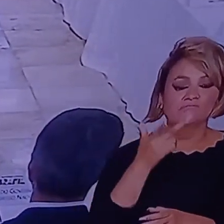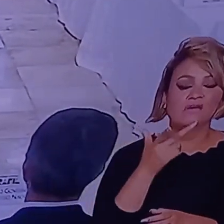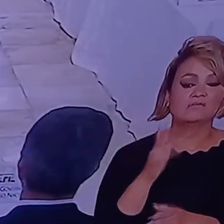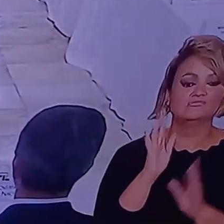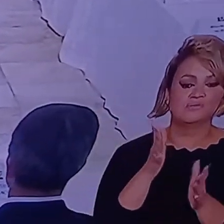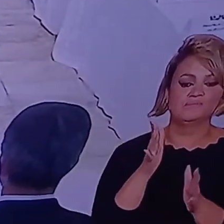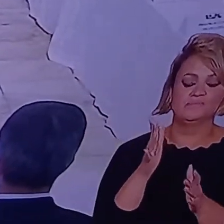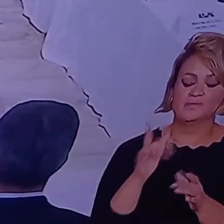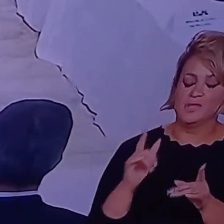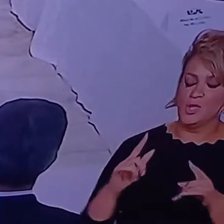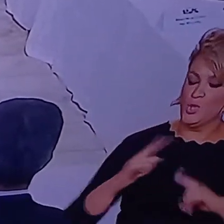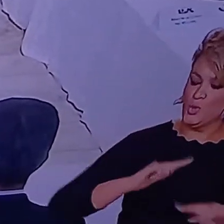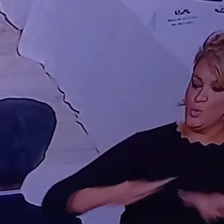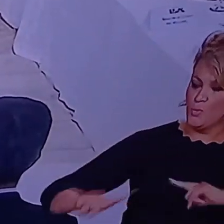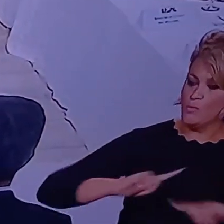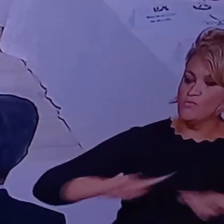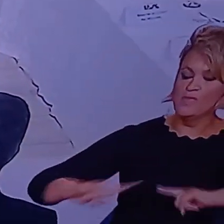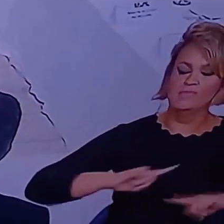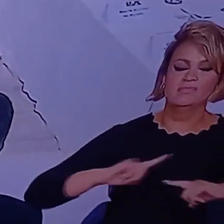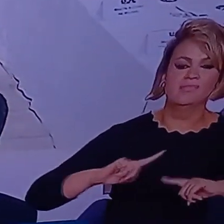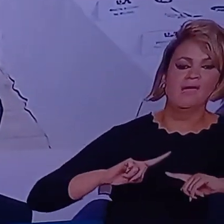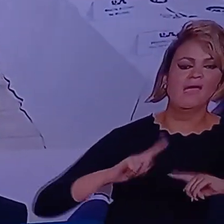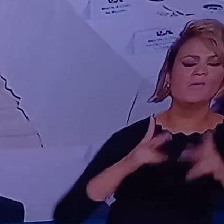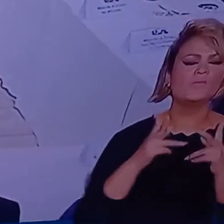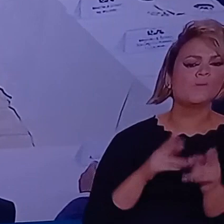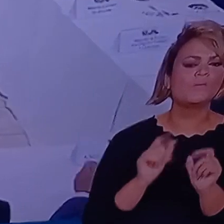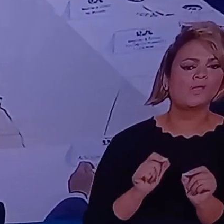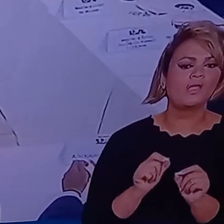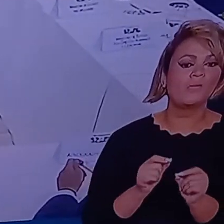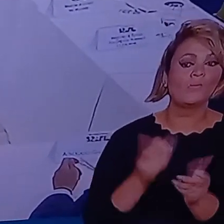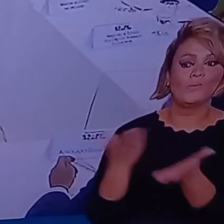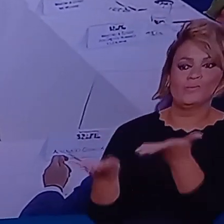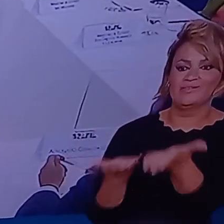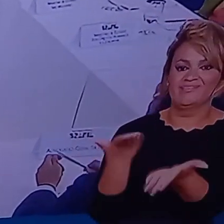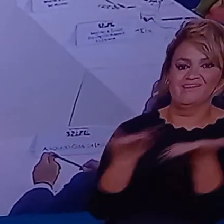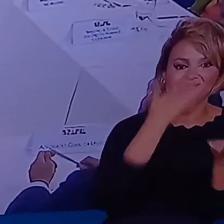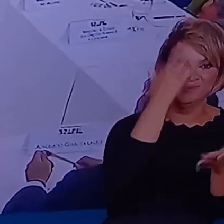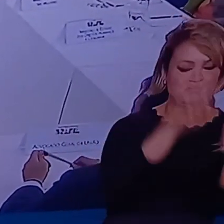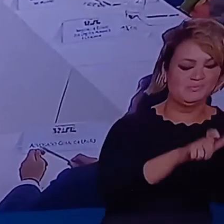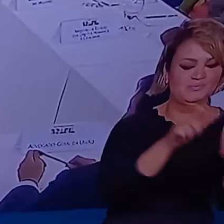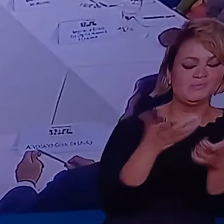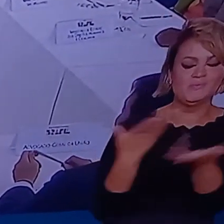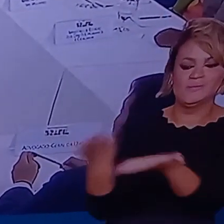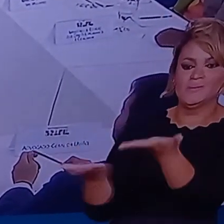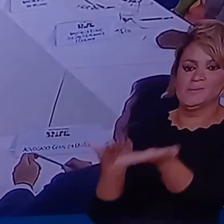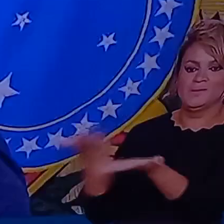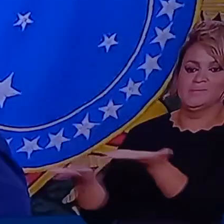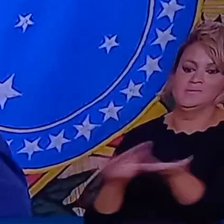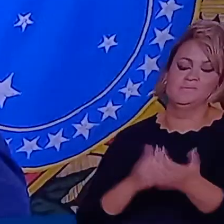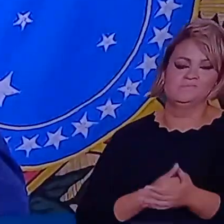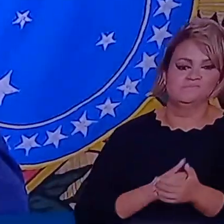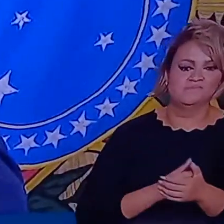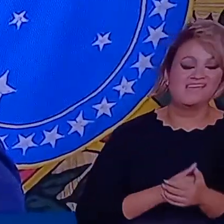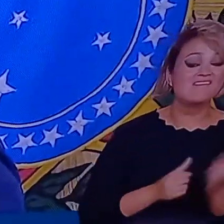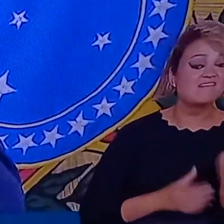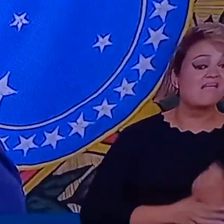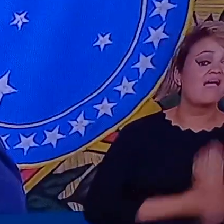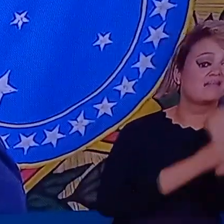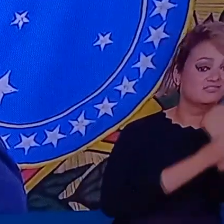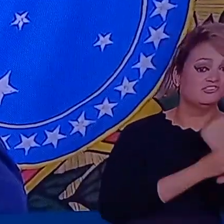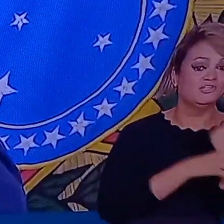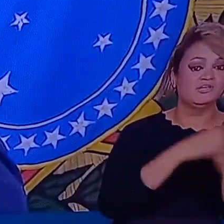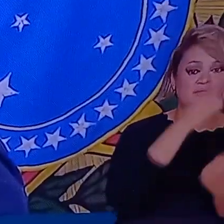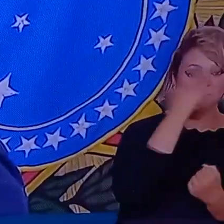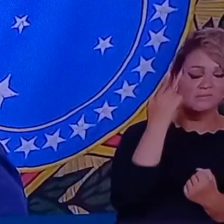que governar é cuidar das pessoas e que garantir que cada brasileiro e brasileira consiga fazer as